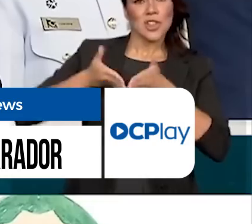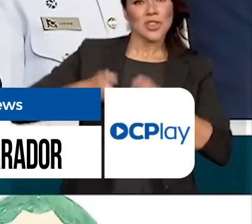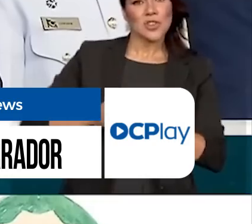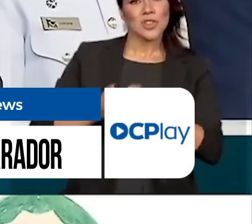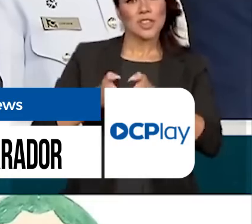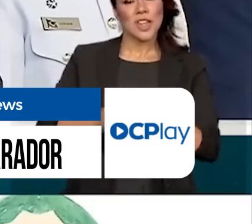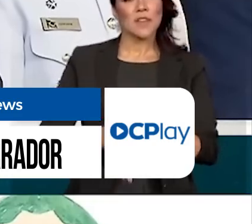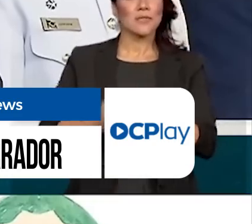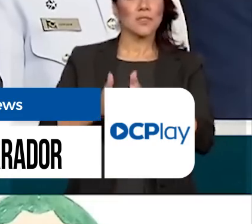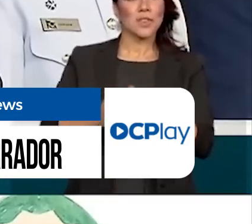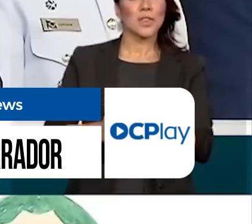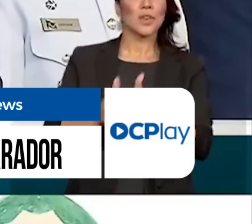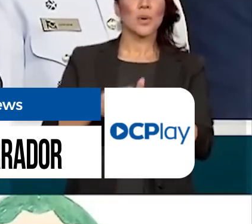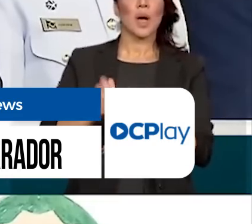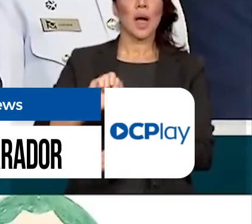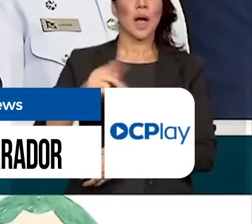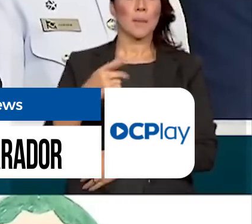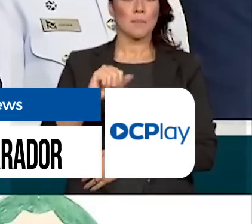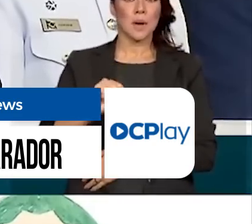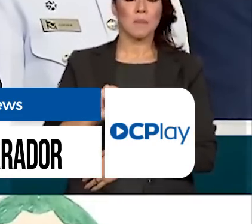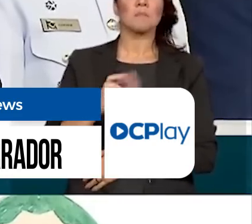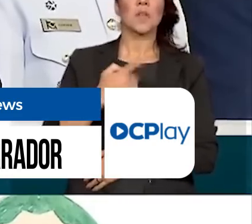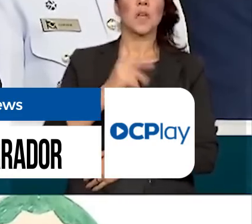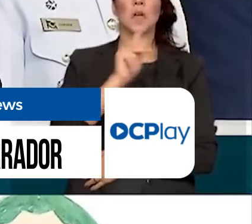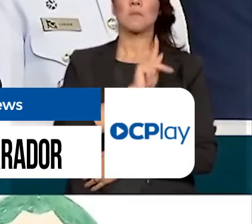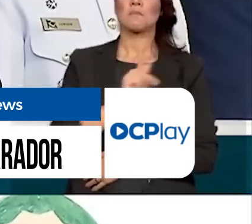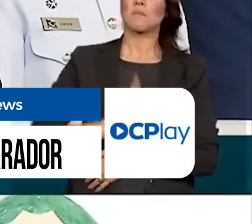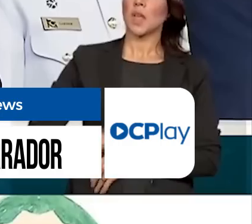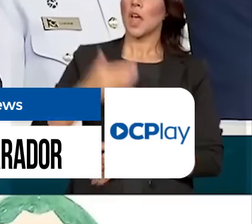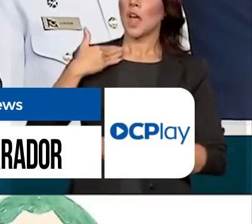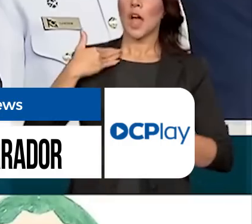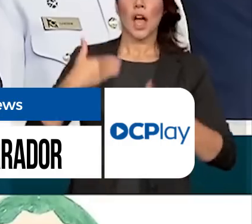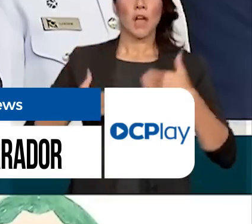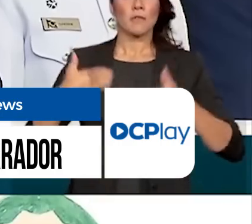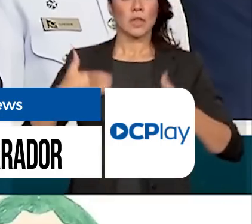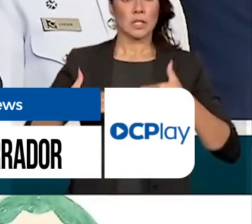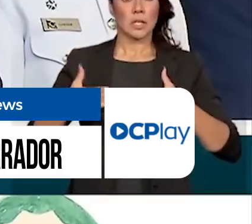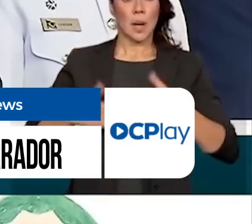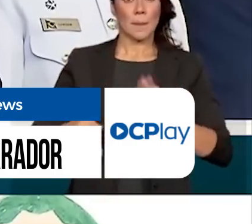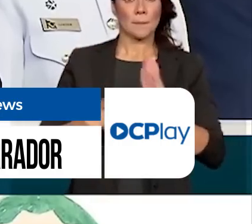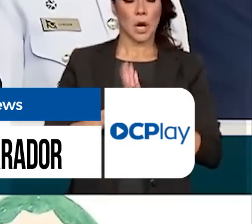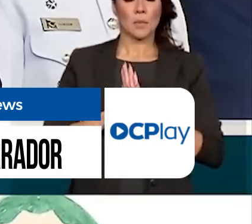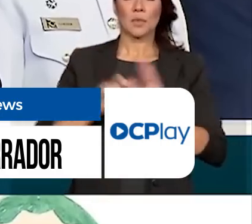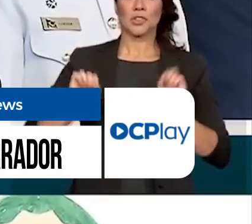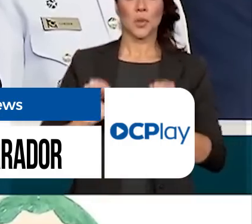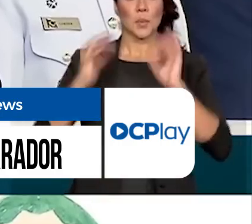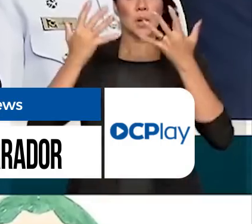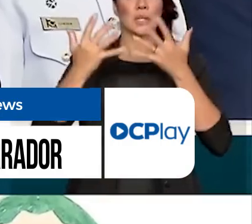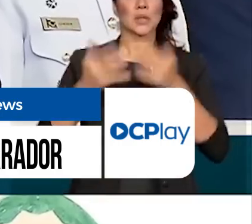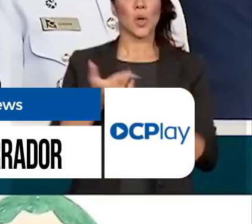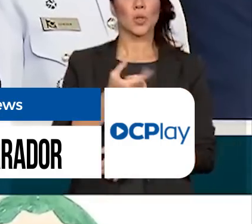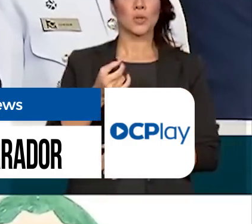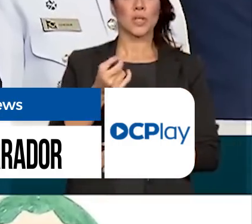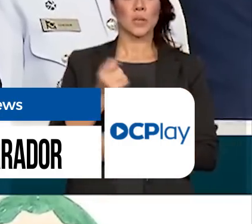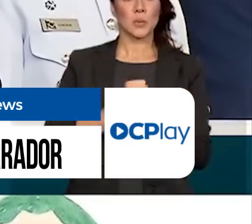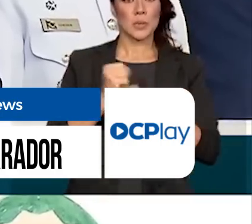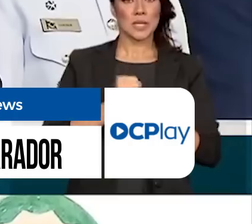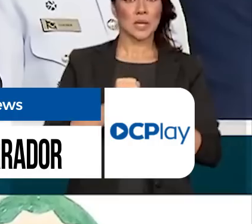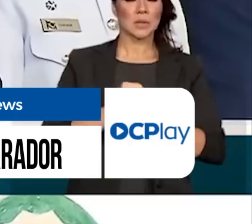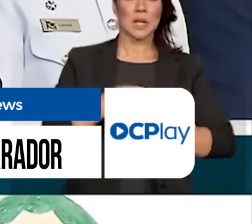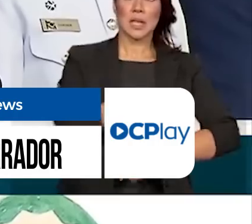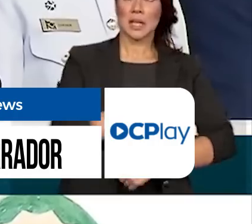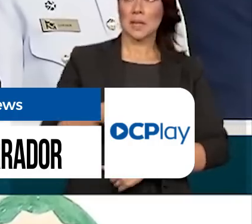navio Patrulha Oceânico APA, presidir a Revista Naval, como parte das comemorações do bicentenário de